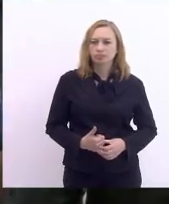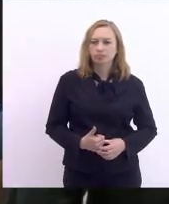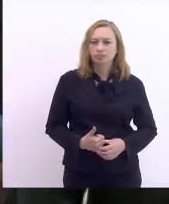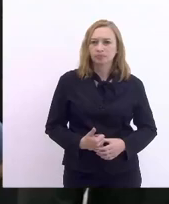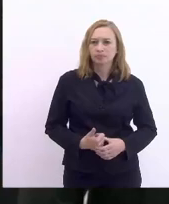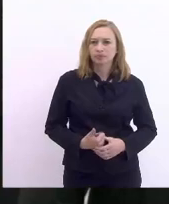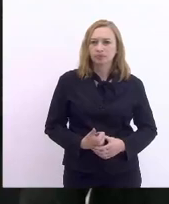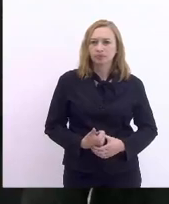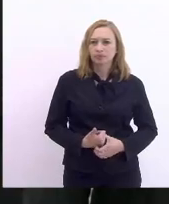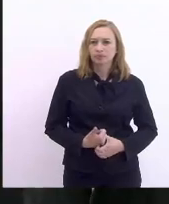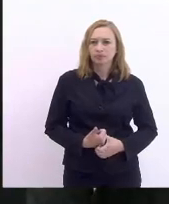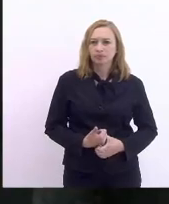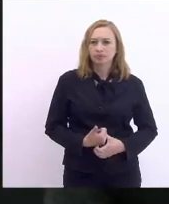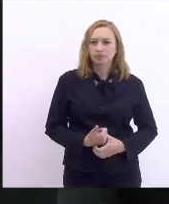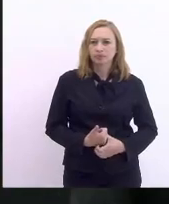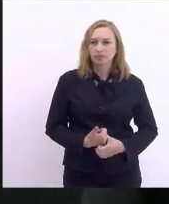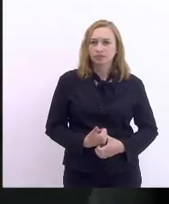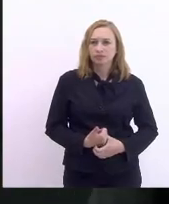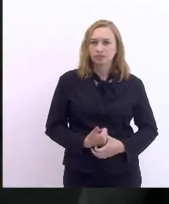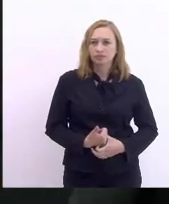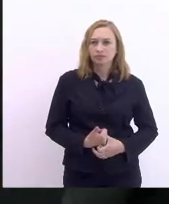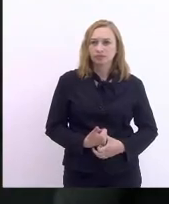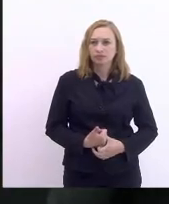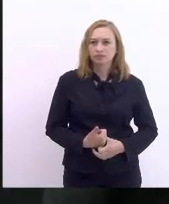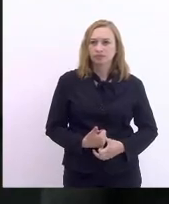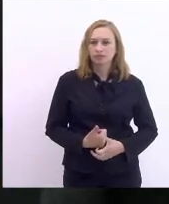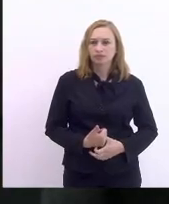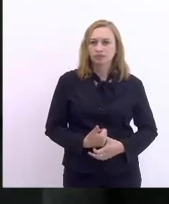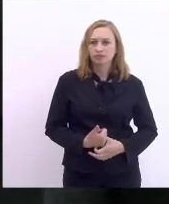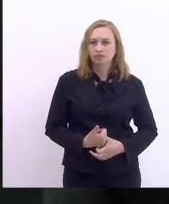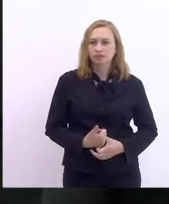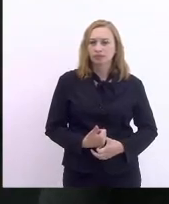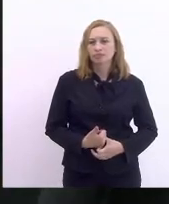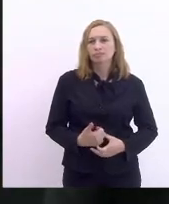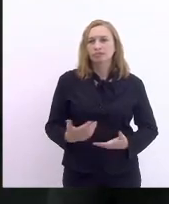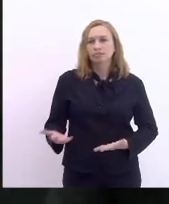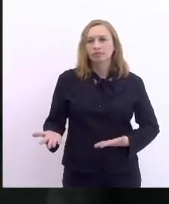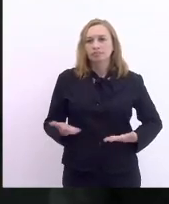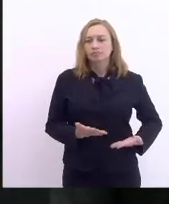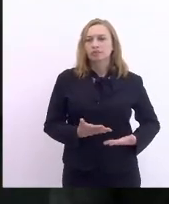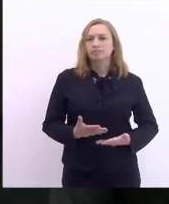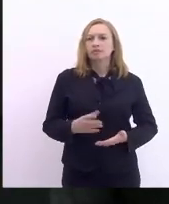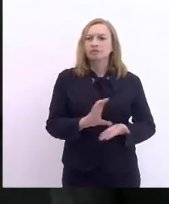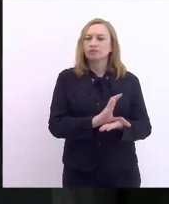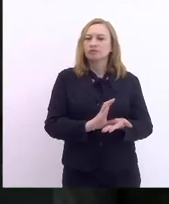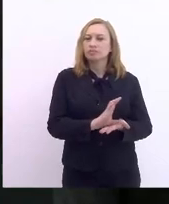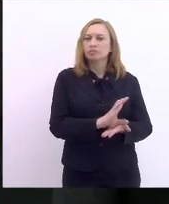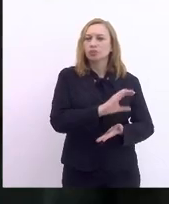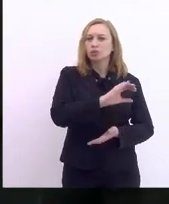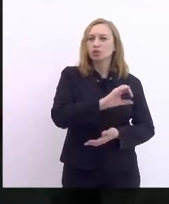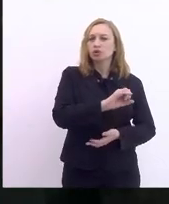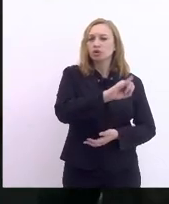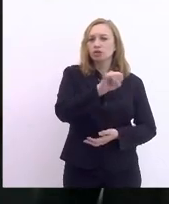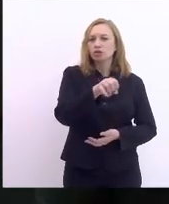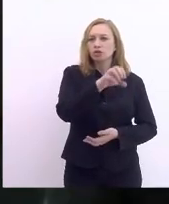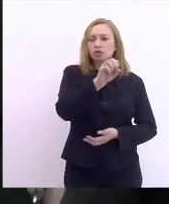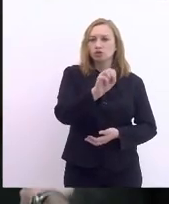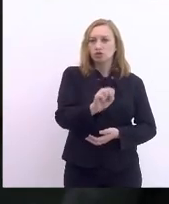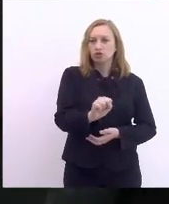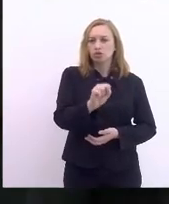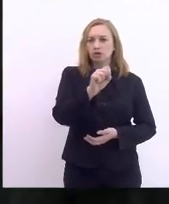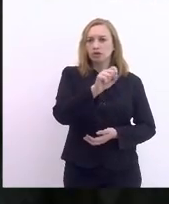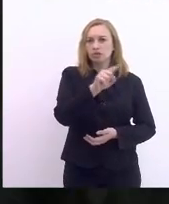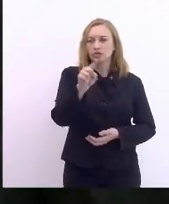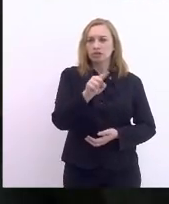E aí e passa convidamos o Conselheiro José Cláudio Ventura